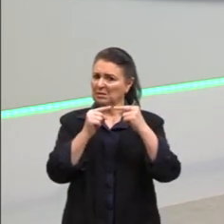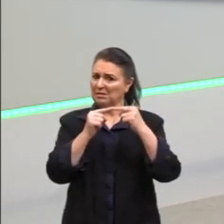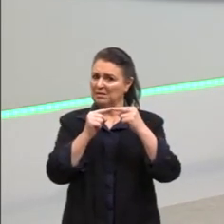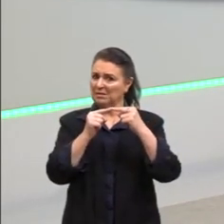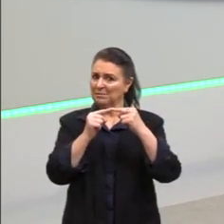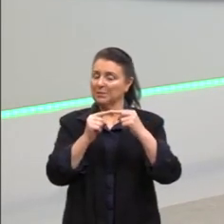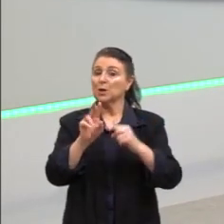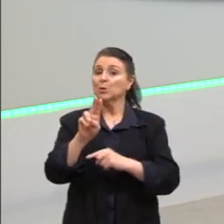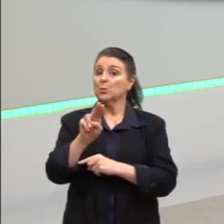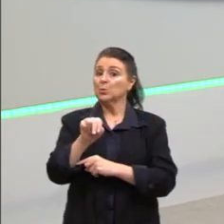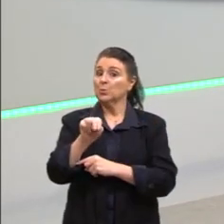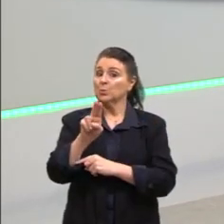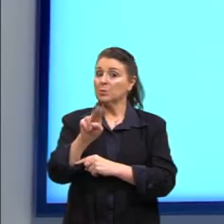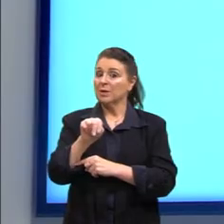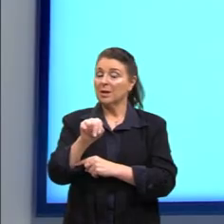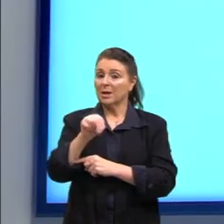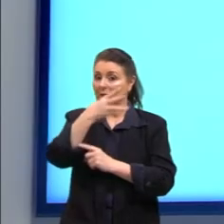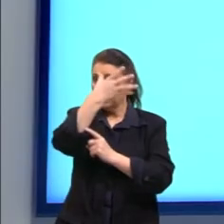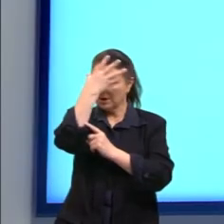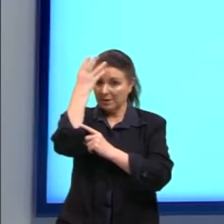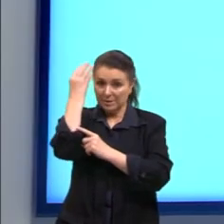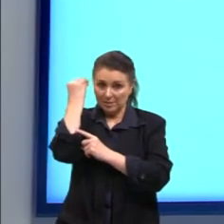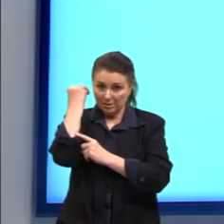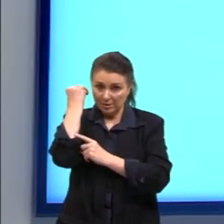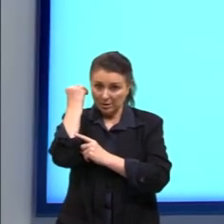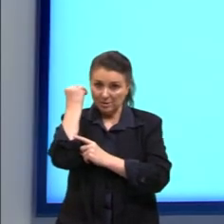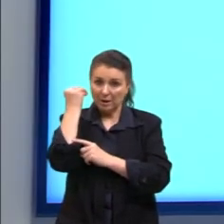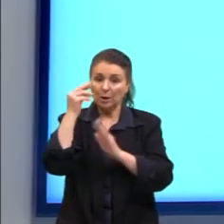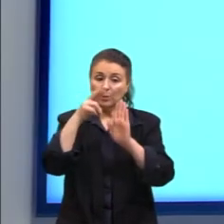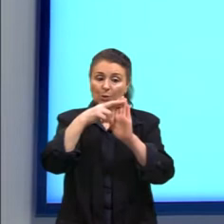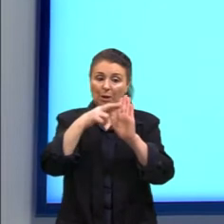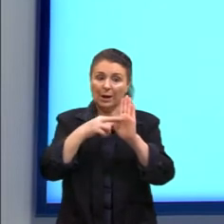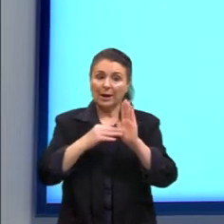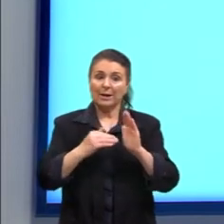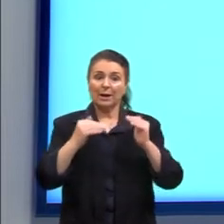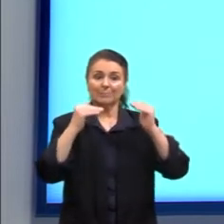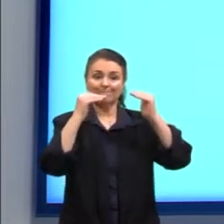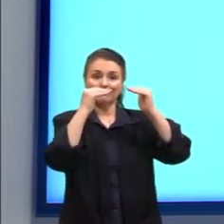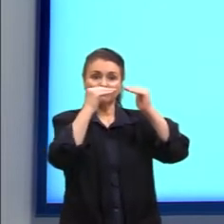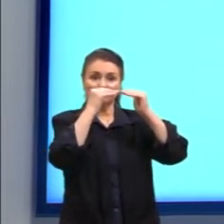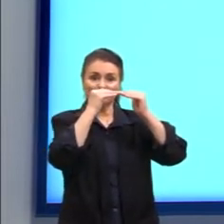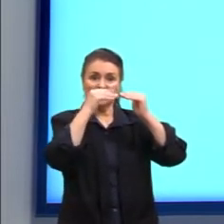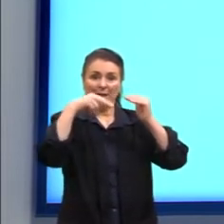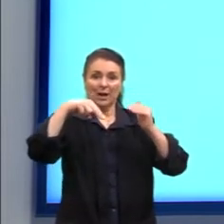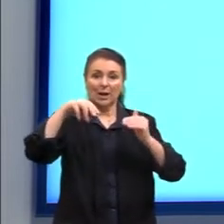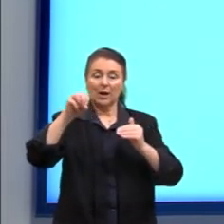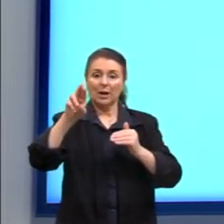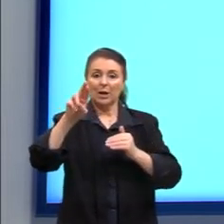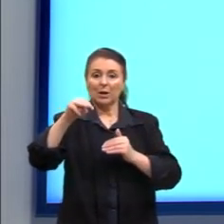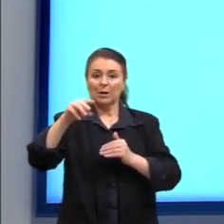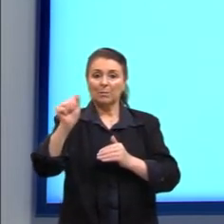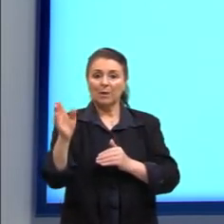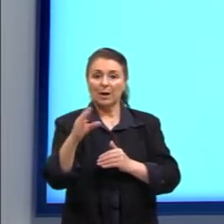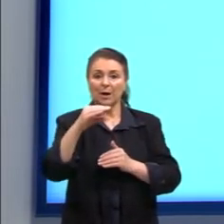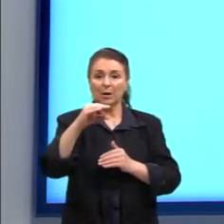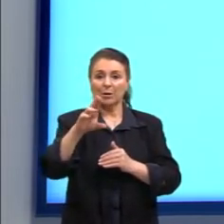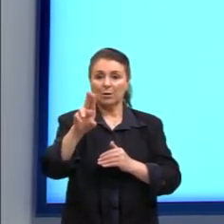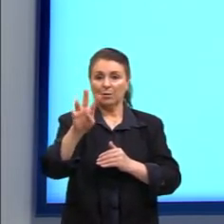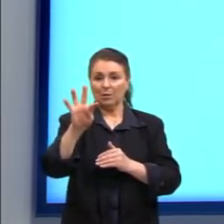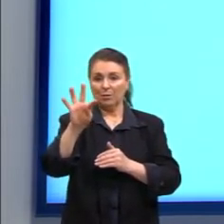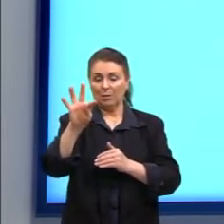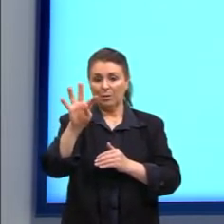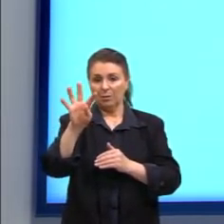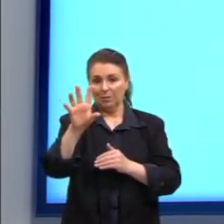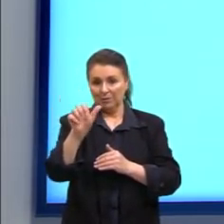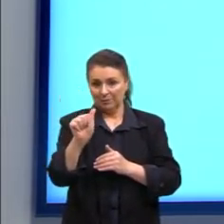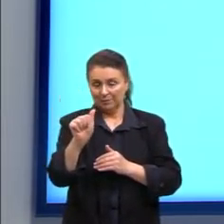nunca esquecendo as questões de norma culta, norma padrão, né? E aí a linguagem mais popular,